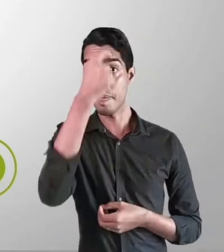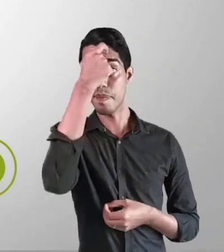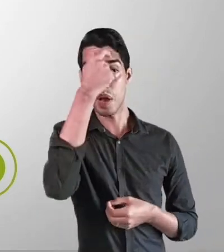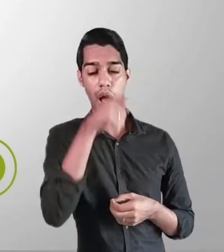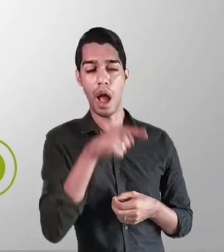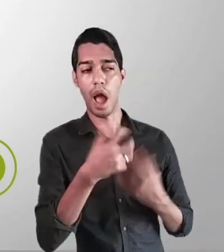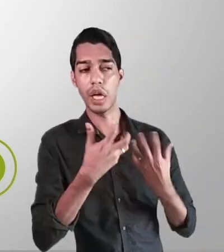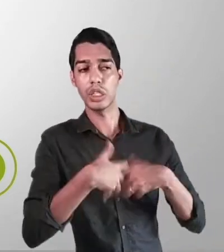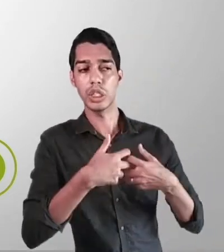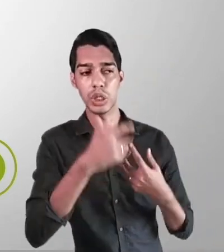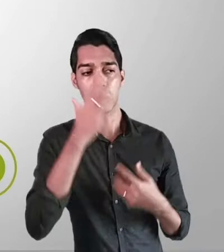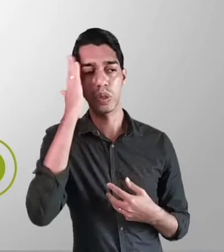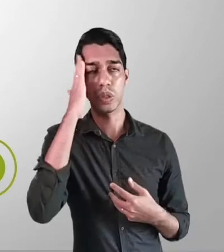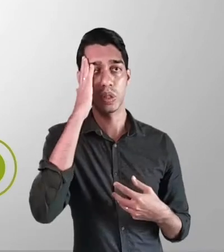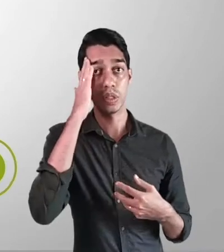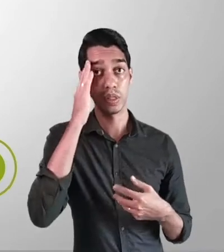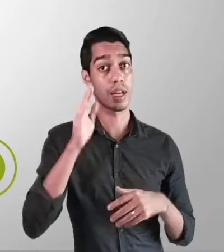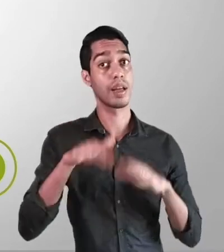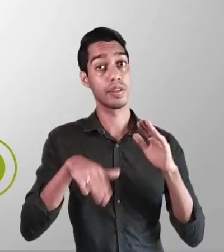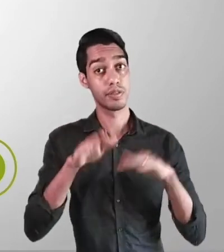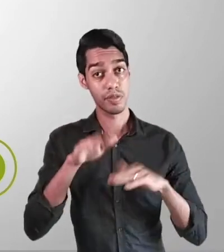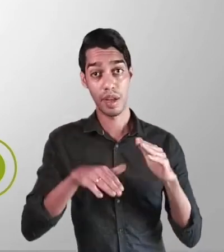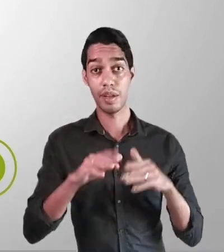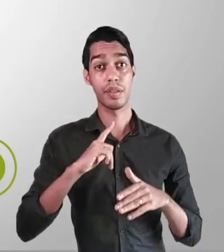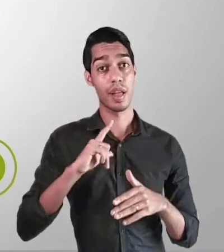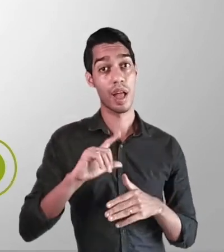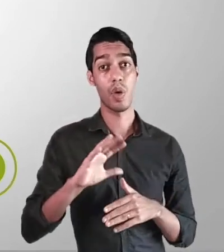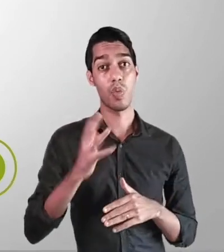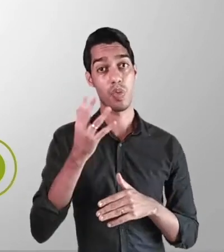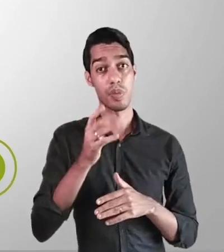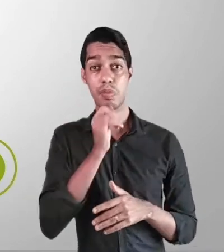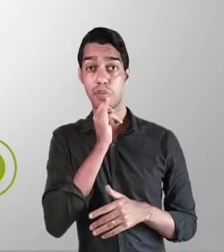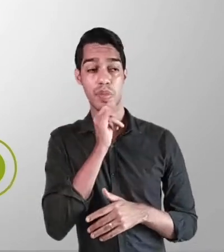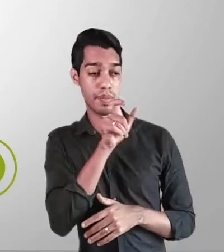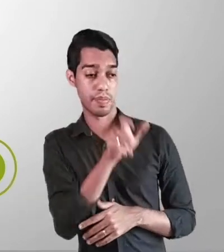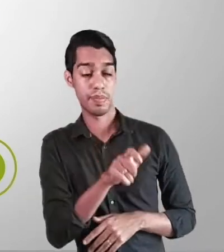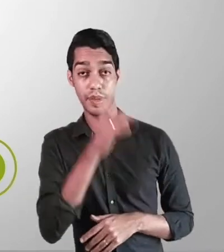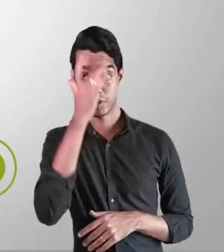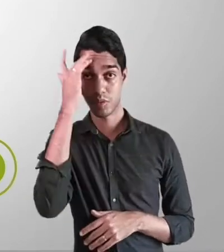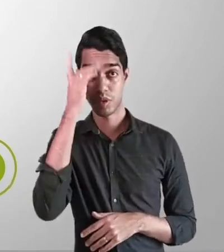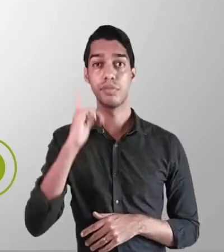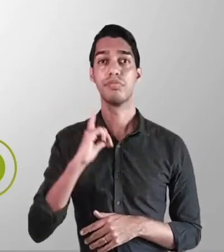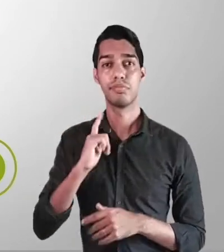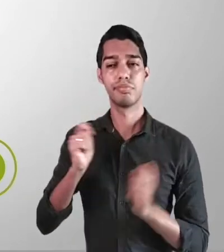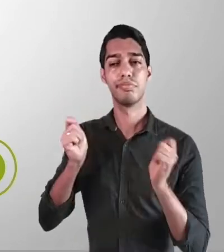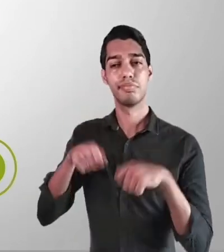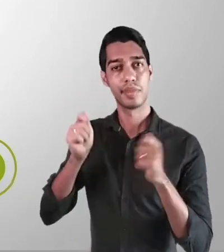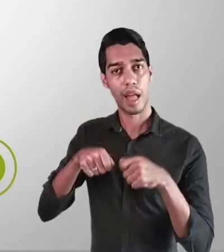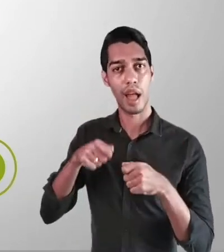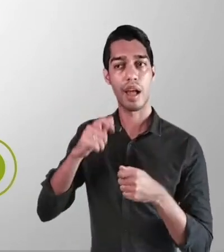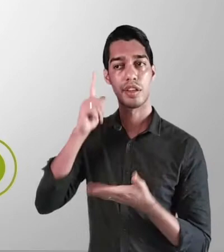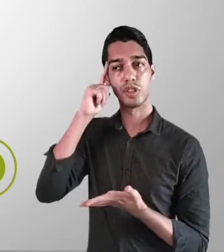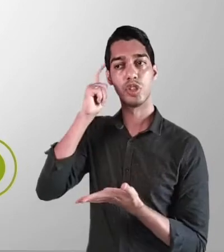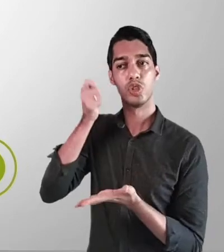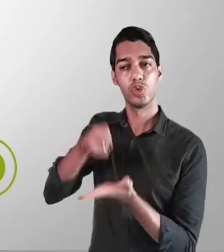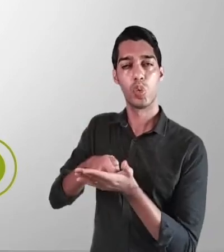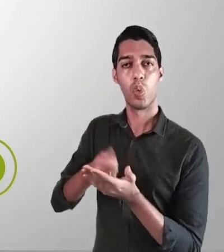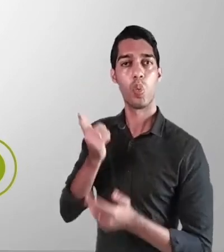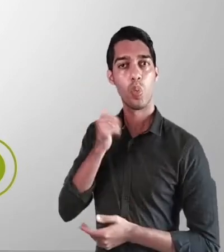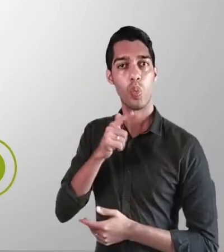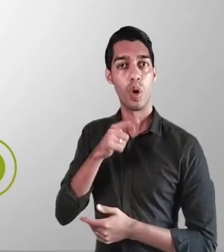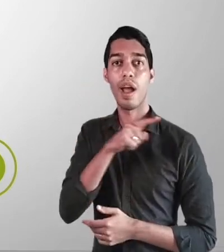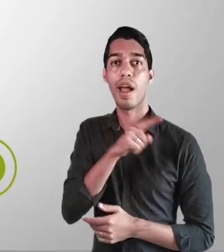a pessoa ela tem condições de tomar uma decisão, portanto, ela não se encontra numa situação de